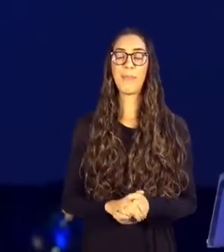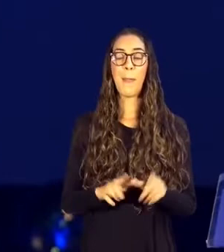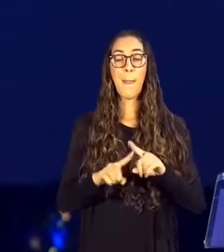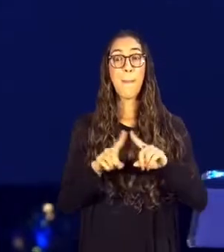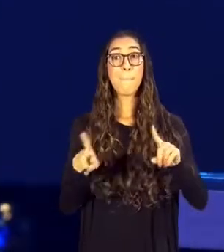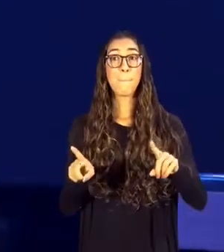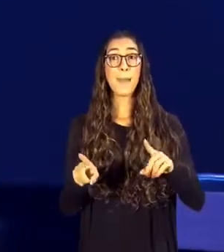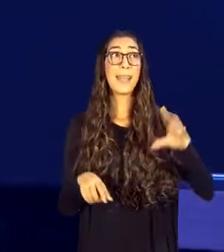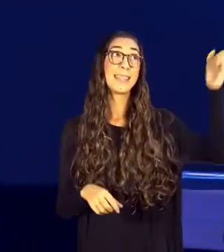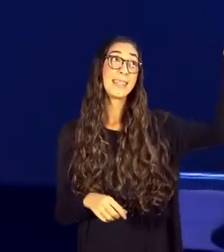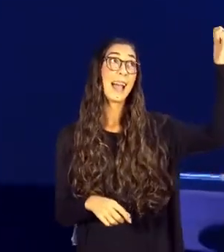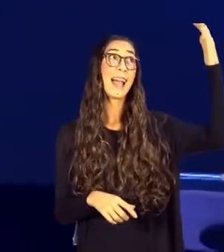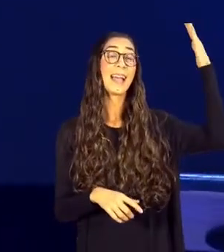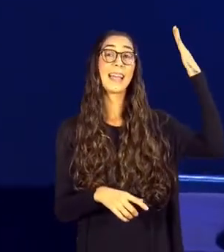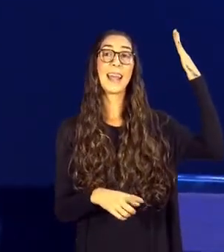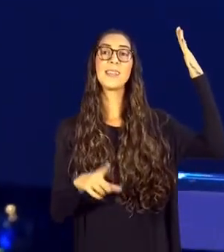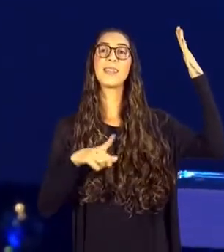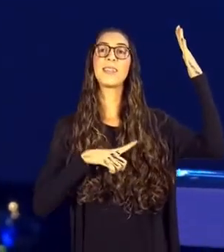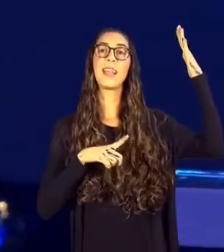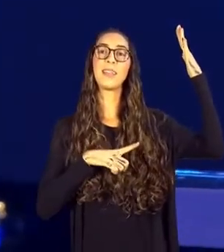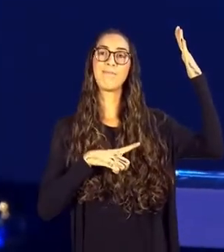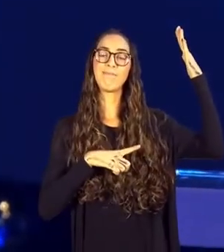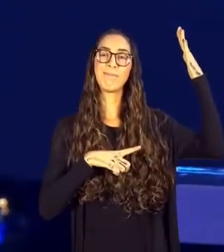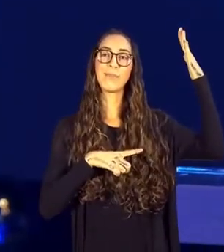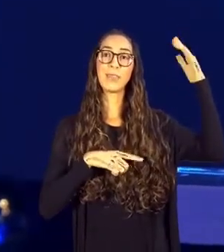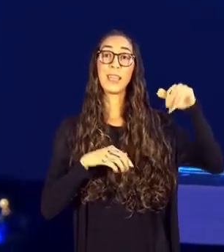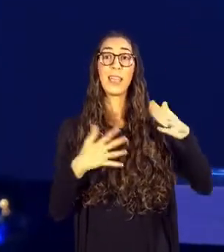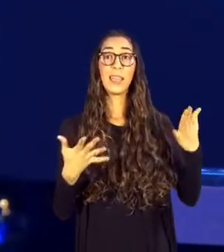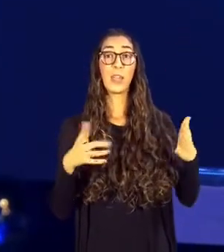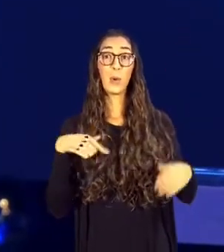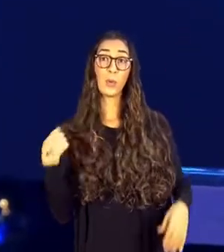nossa vida, por isso que a gente vai renovar nossa mente para cada dia